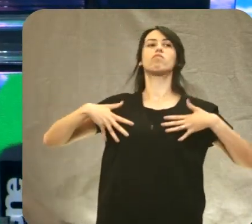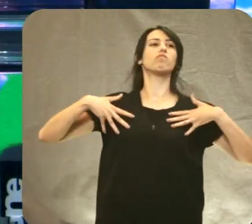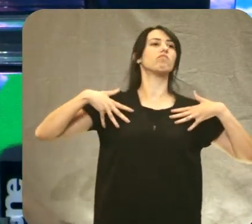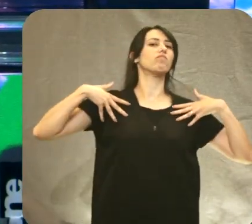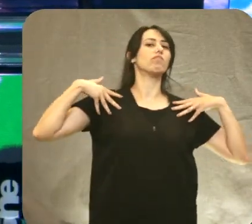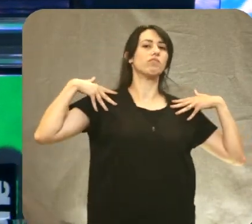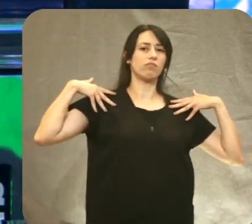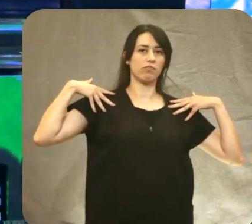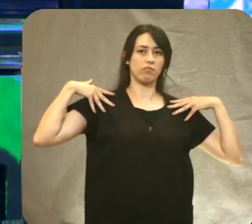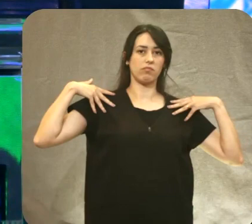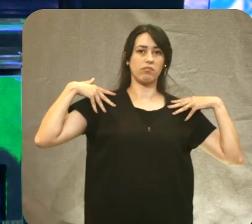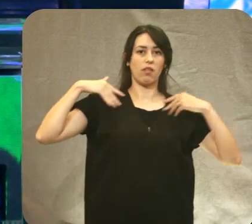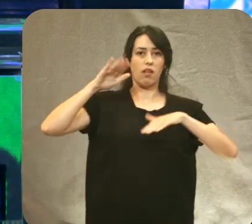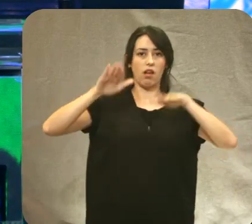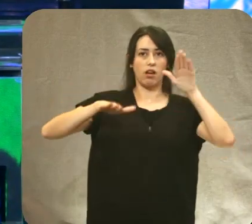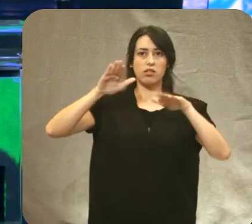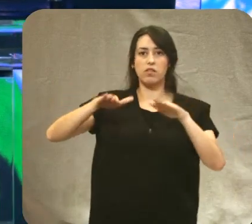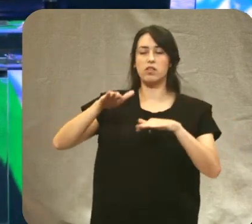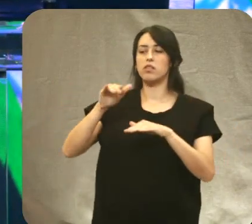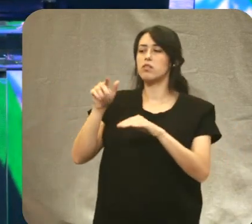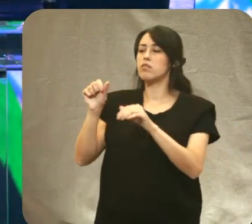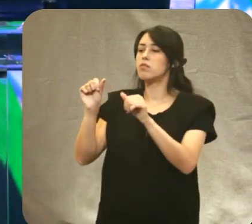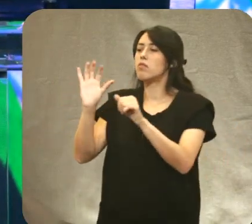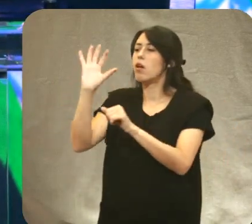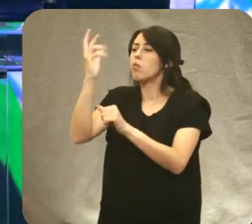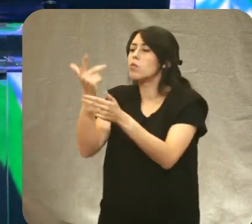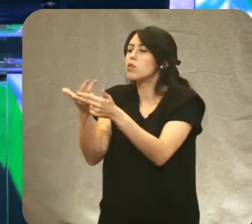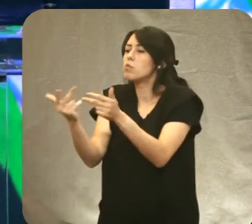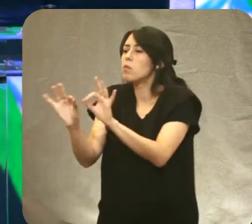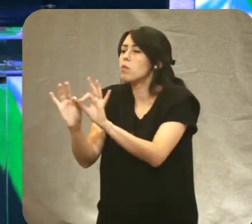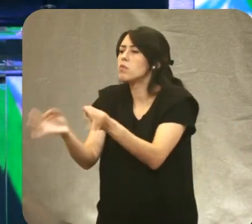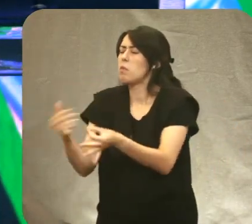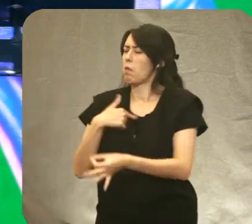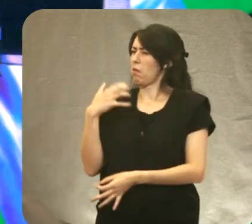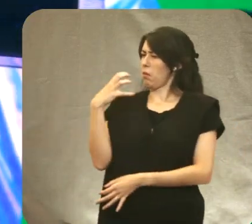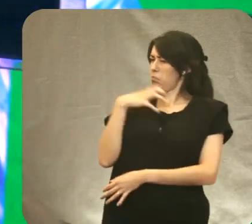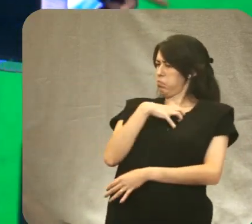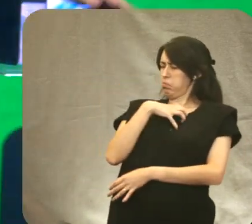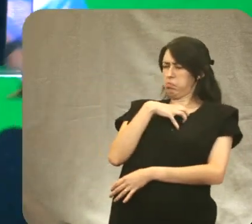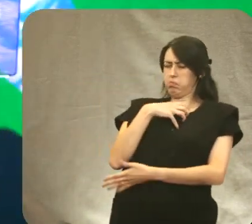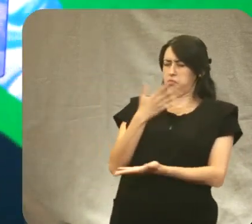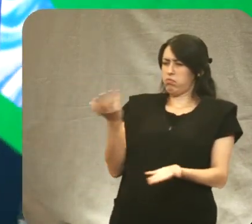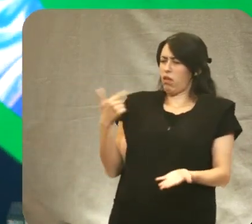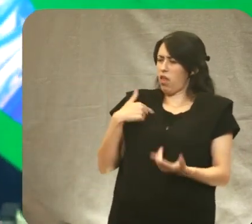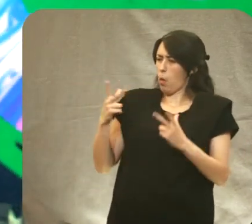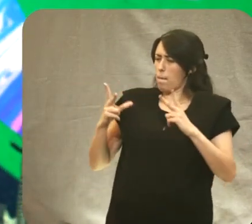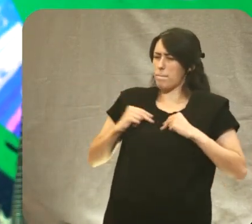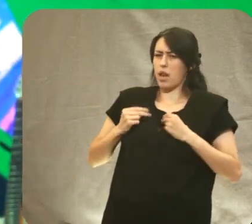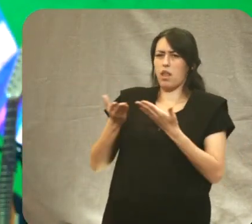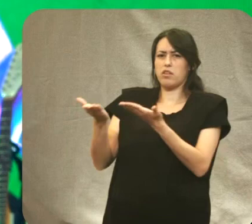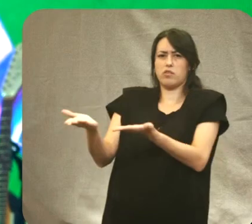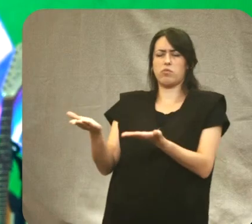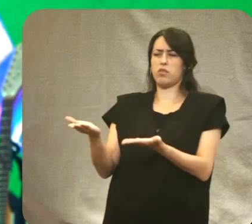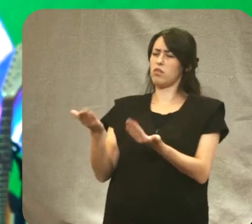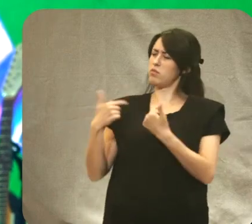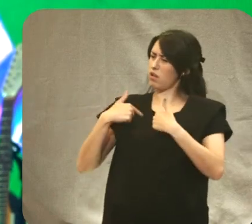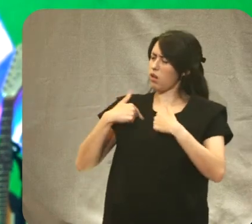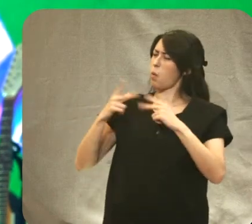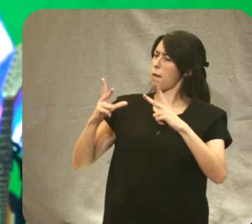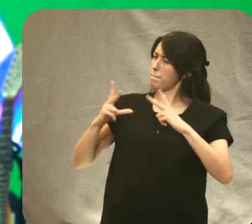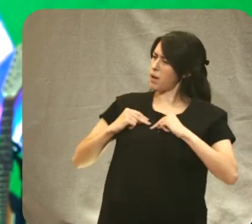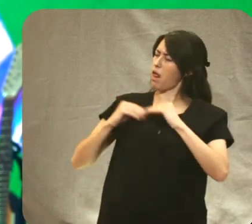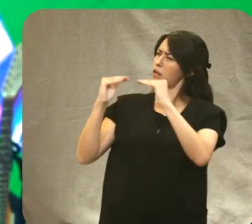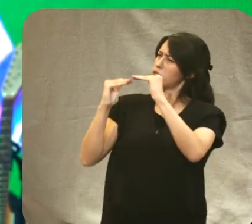se ressente por pouco. Não me colocaram no lugar que eu merecia. Eu não ocupei a posição que eu deveria.